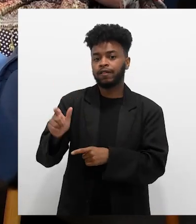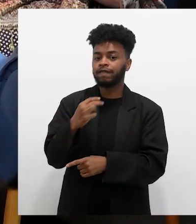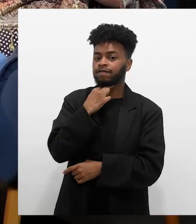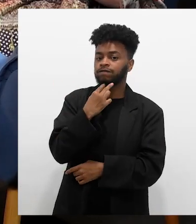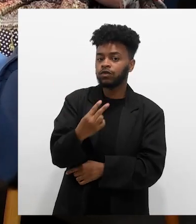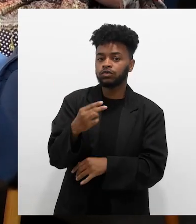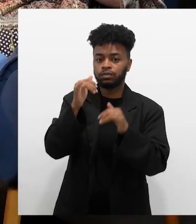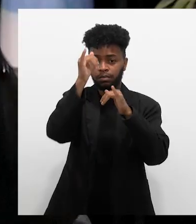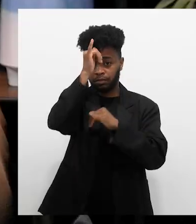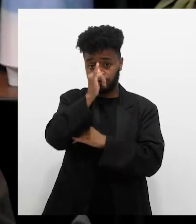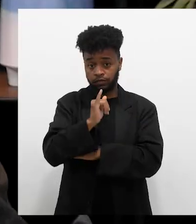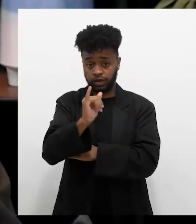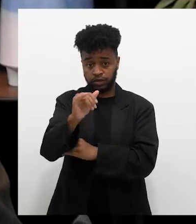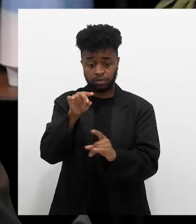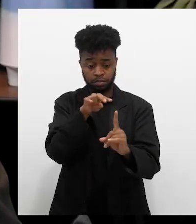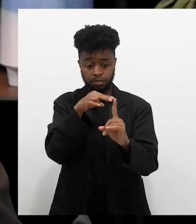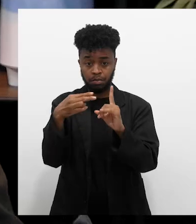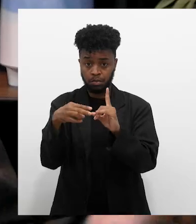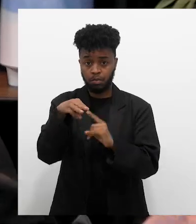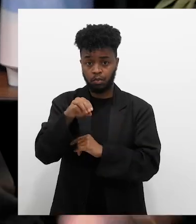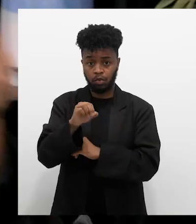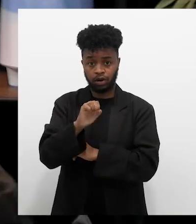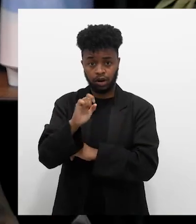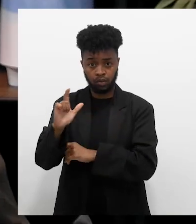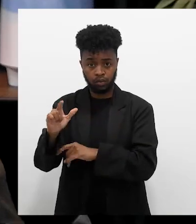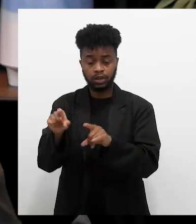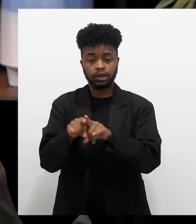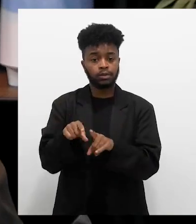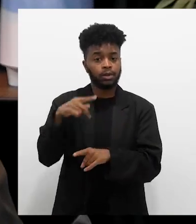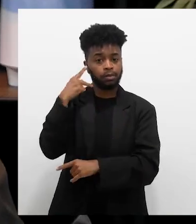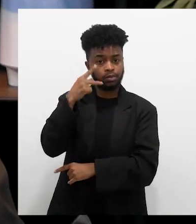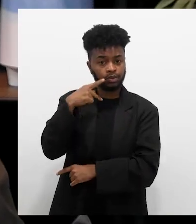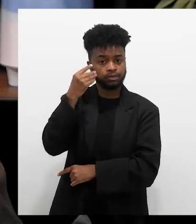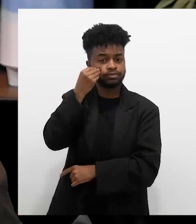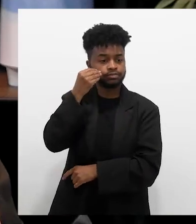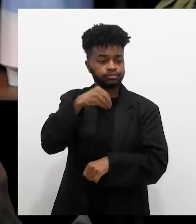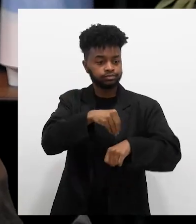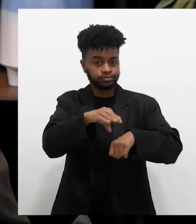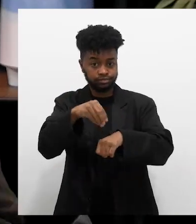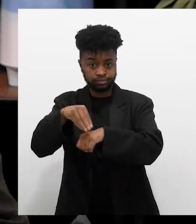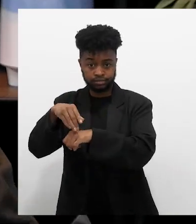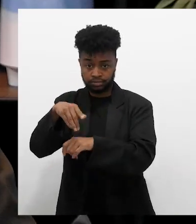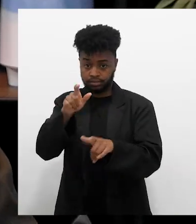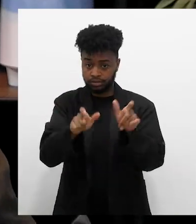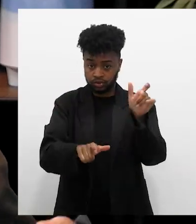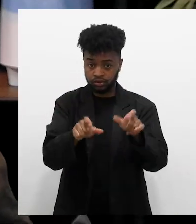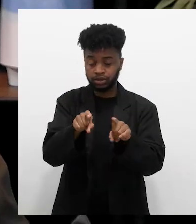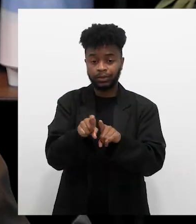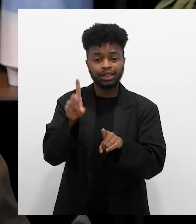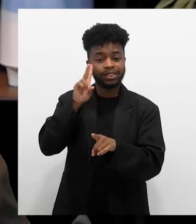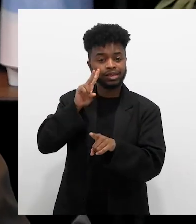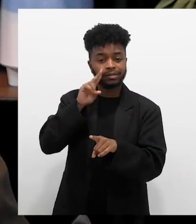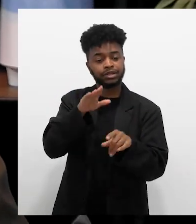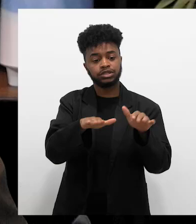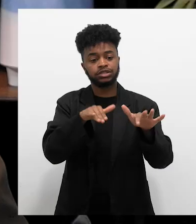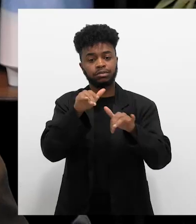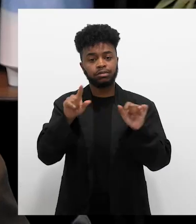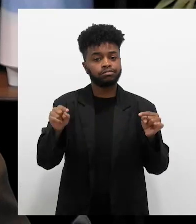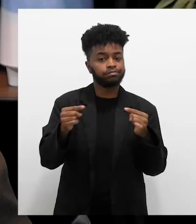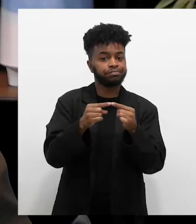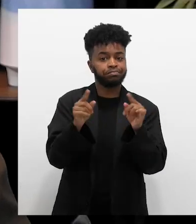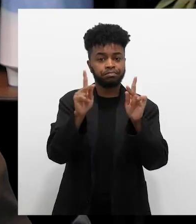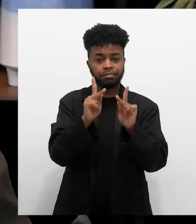profética do ponto de vista moral e também, por que não, político, para lembrar dessas pessoas e lembrar do chamado à